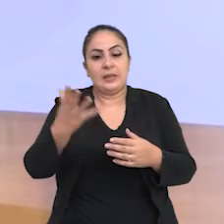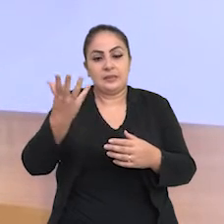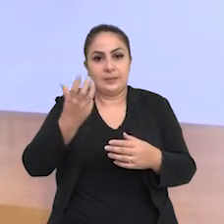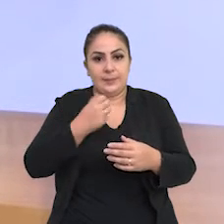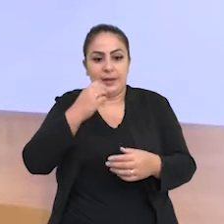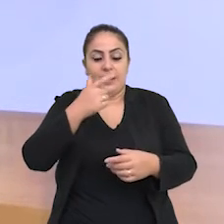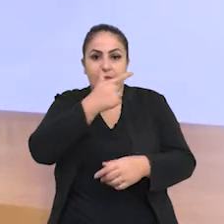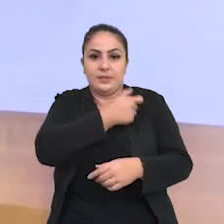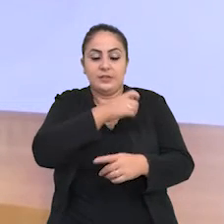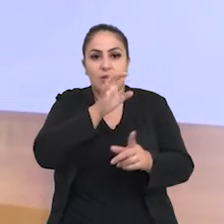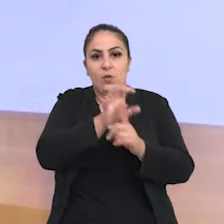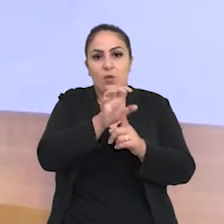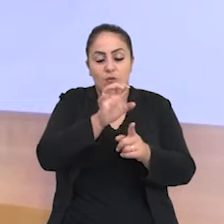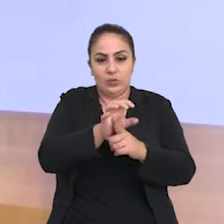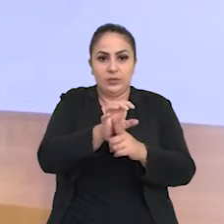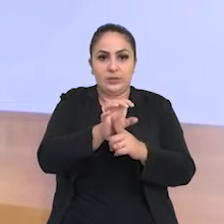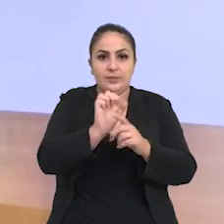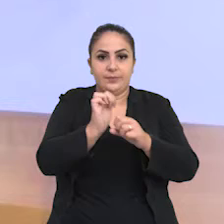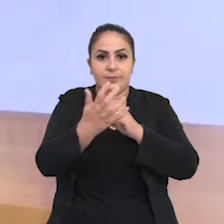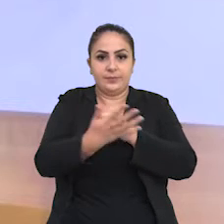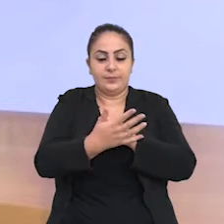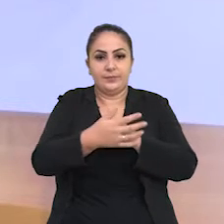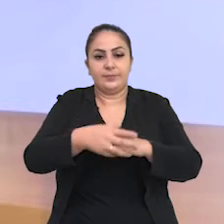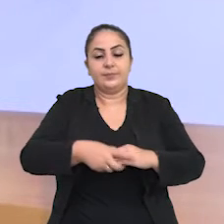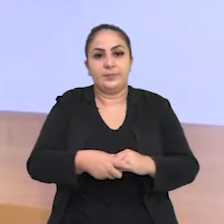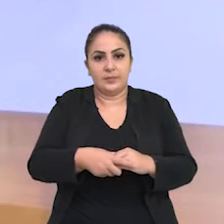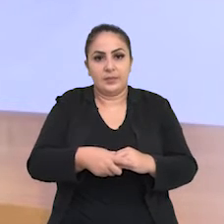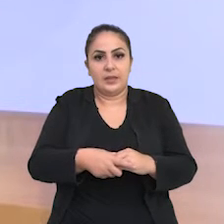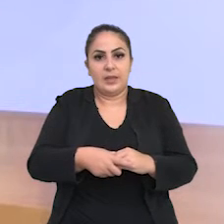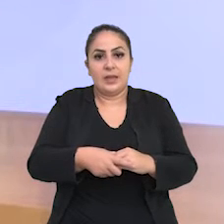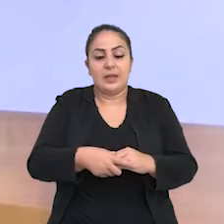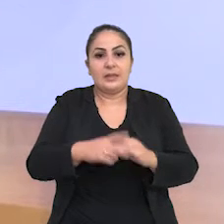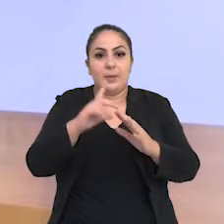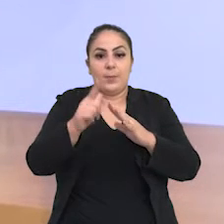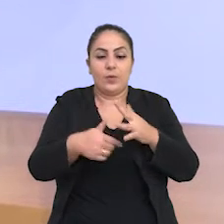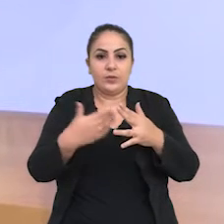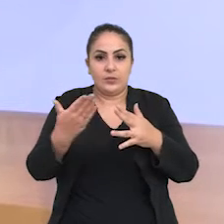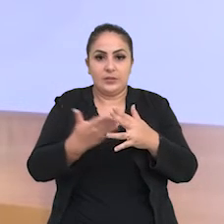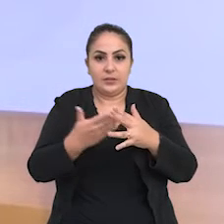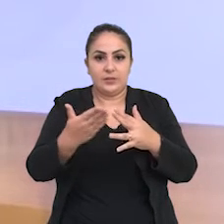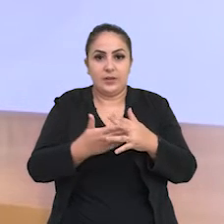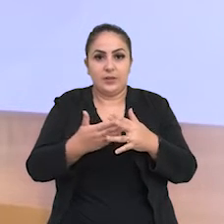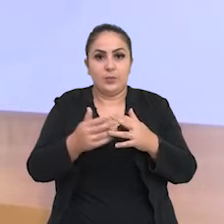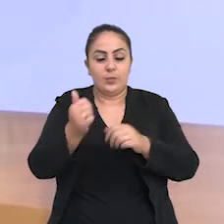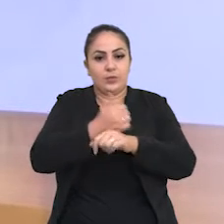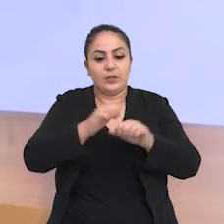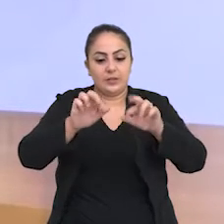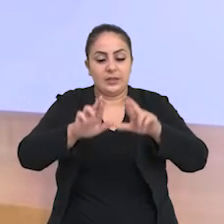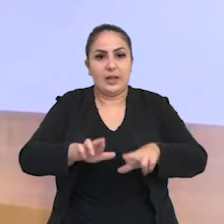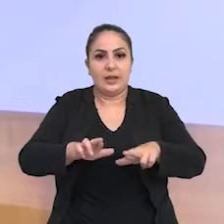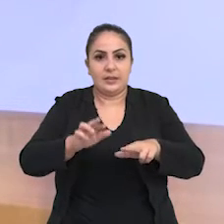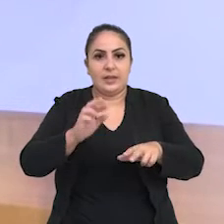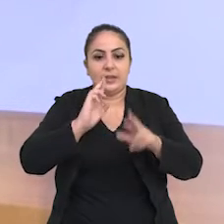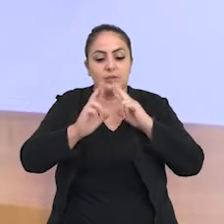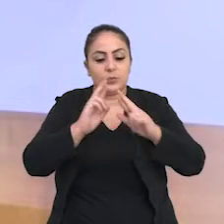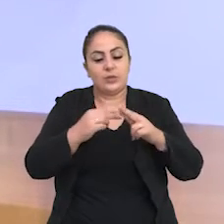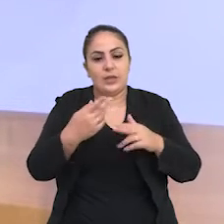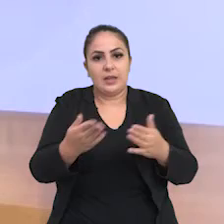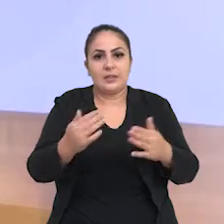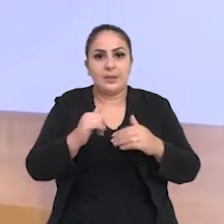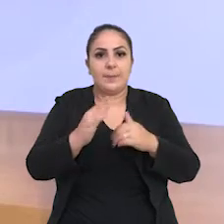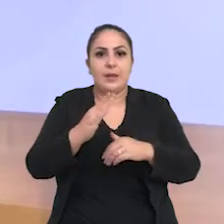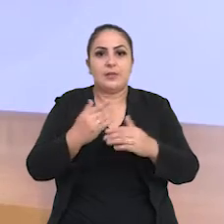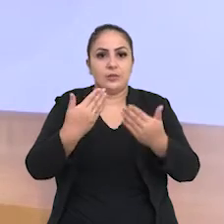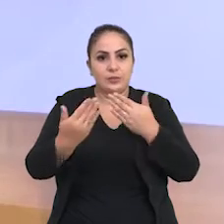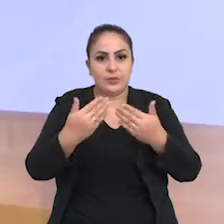devem receber a vacina contra a Covid-19. Logo após o intervalo, um especialista na área responde